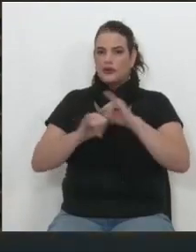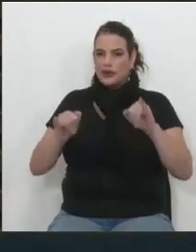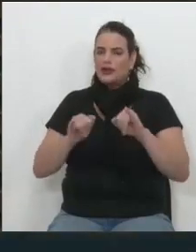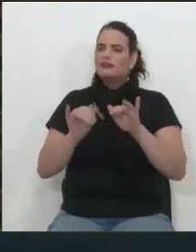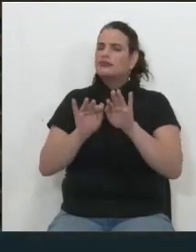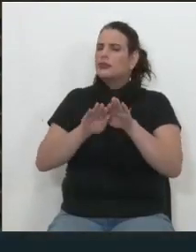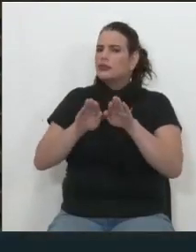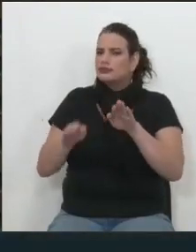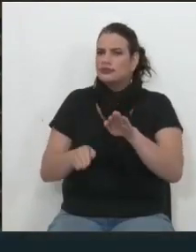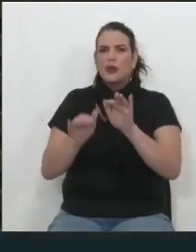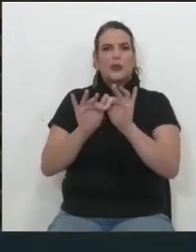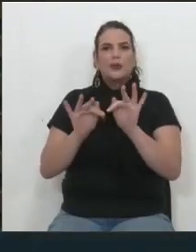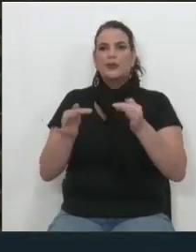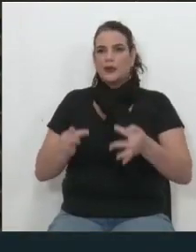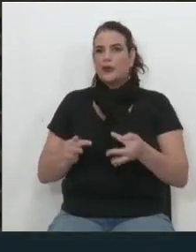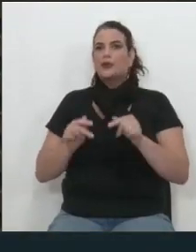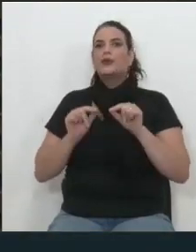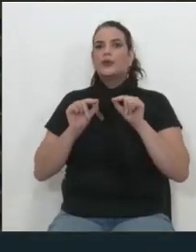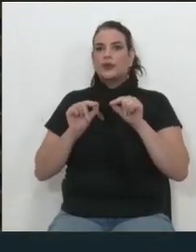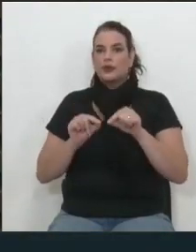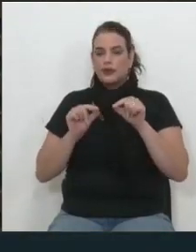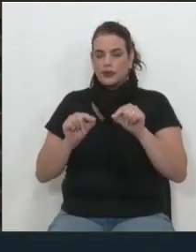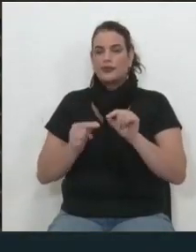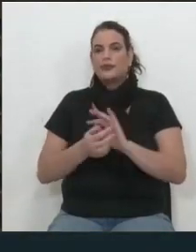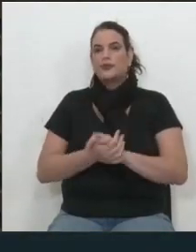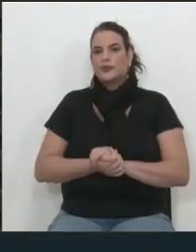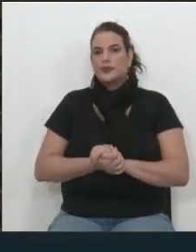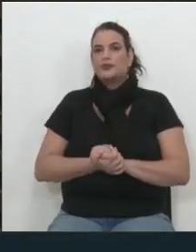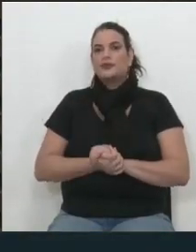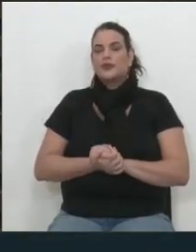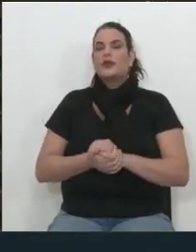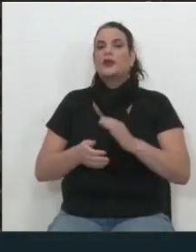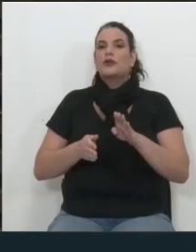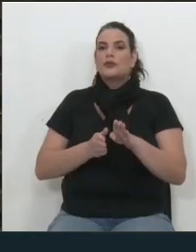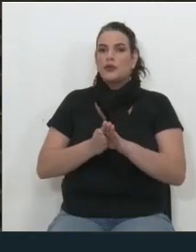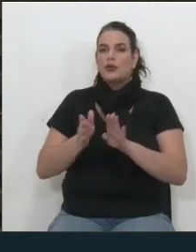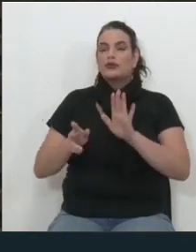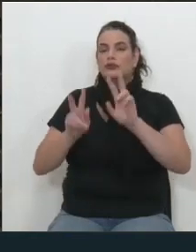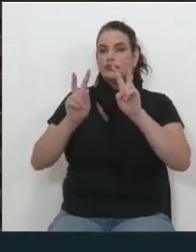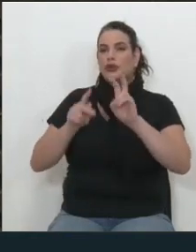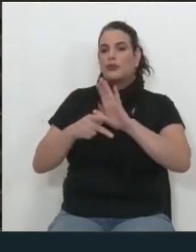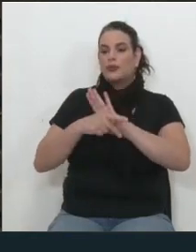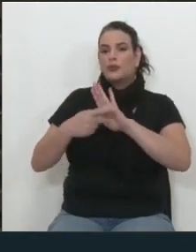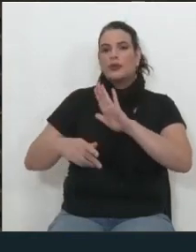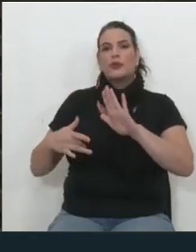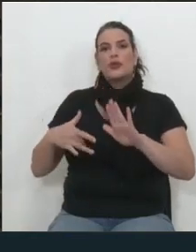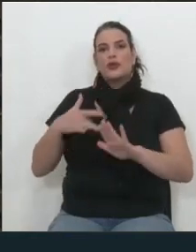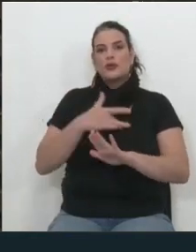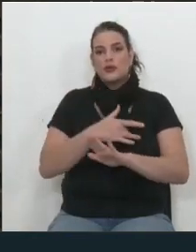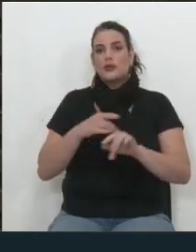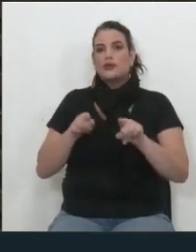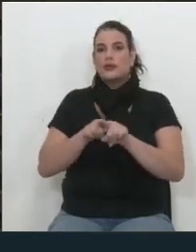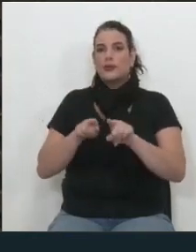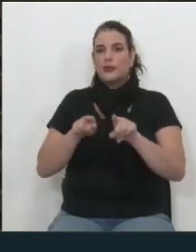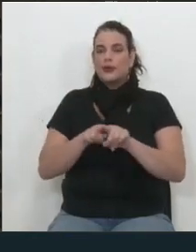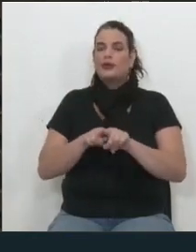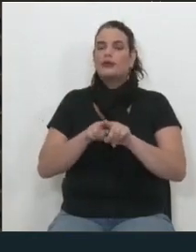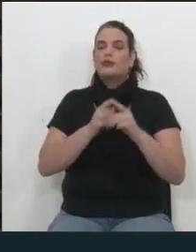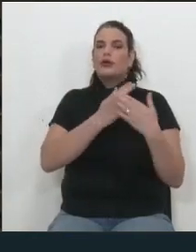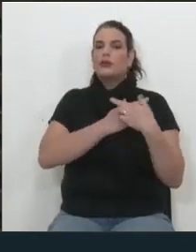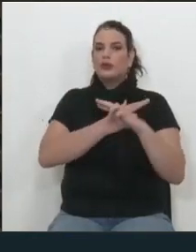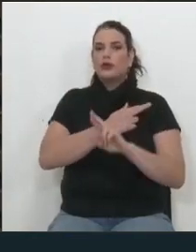humildemente, como conselheiro da saúde e também